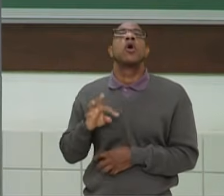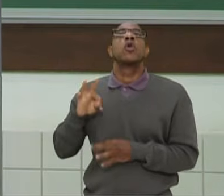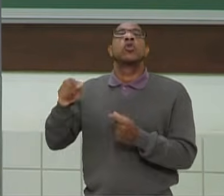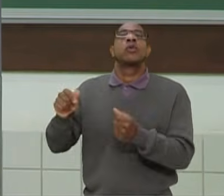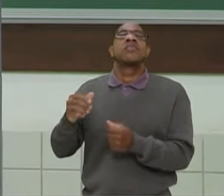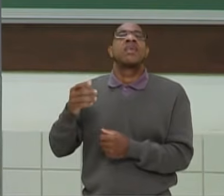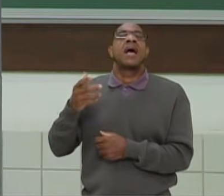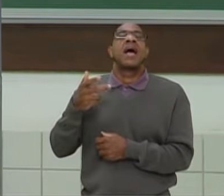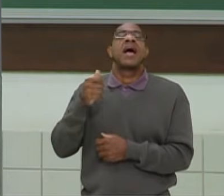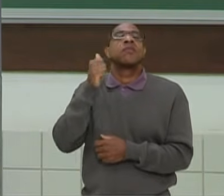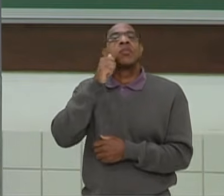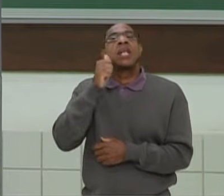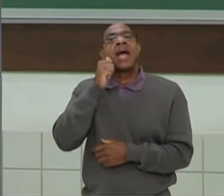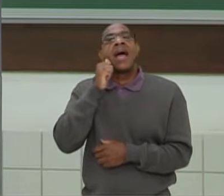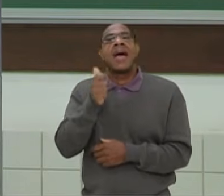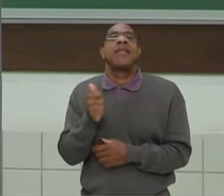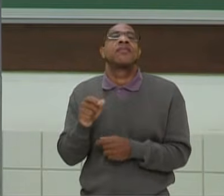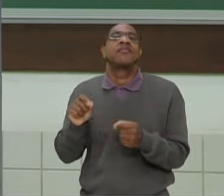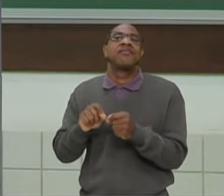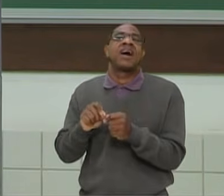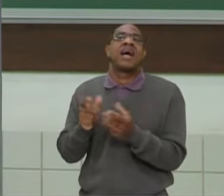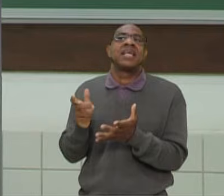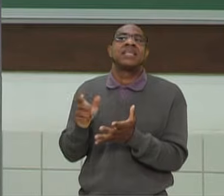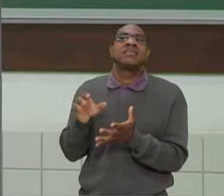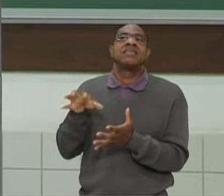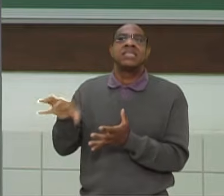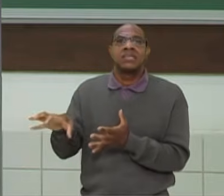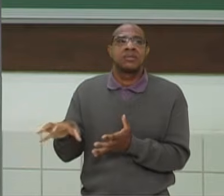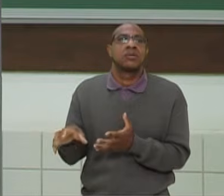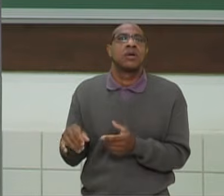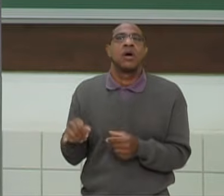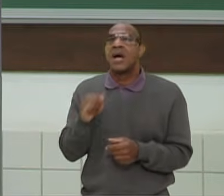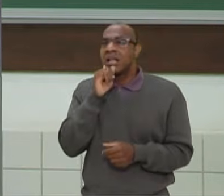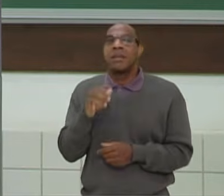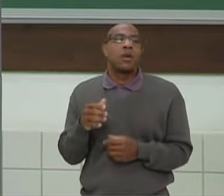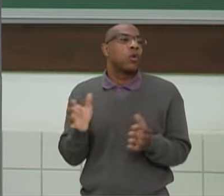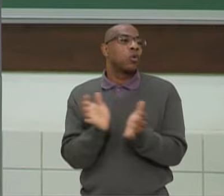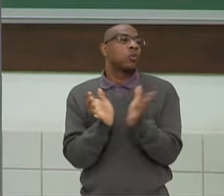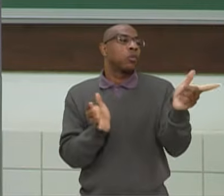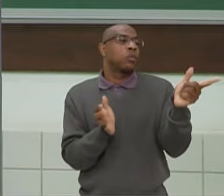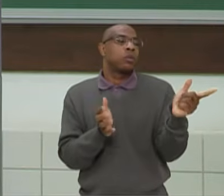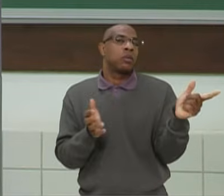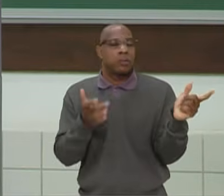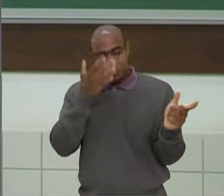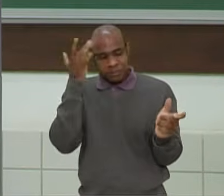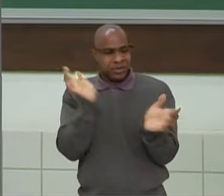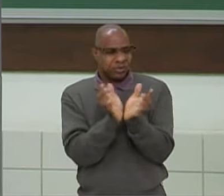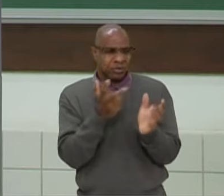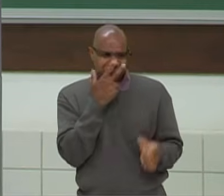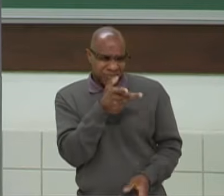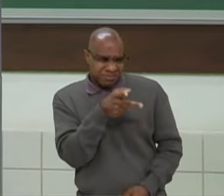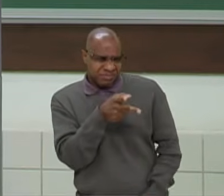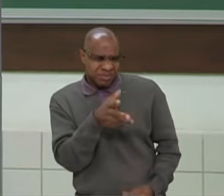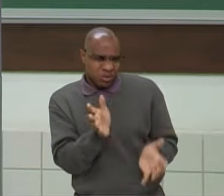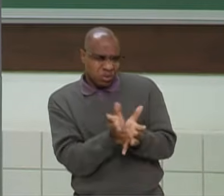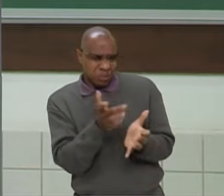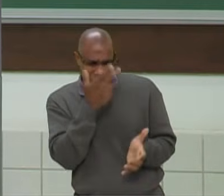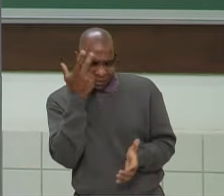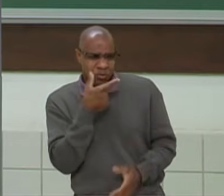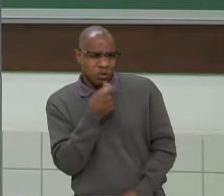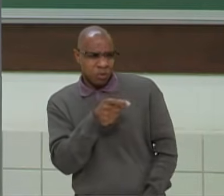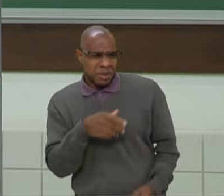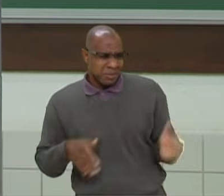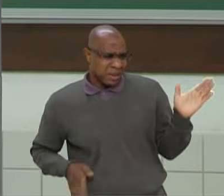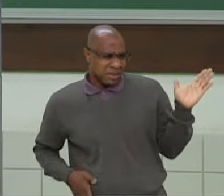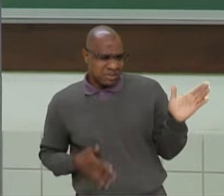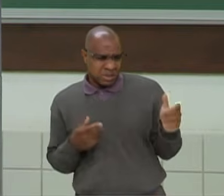lá, dependendo do tipo de roupa do grupo, a gente acha que eles são bandidos porque eles se vestem daquela forma. Então, isso são estereótipos